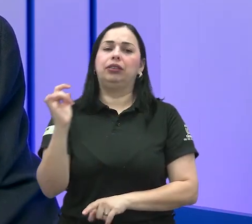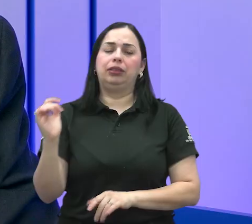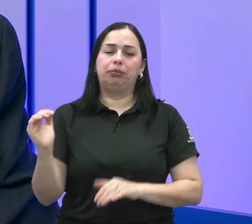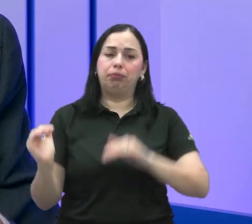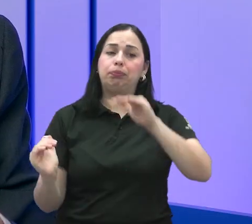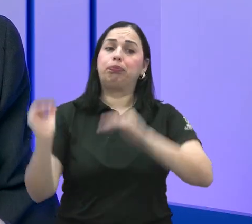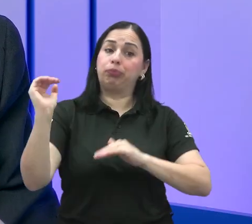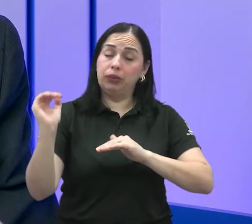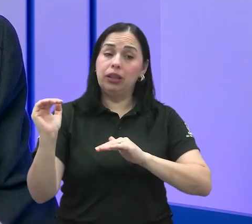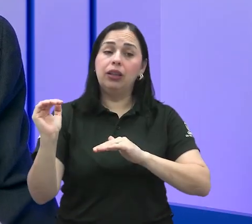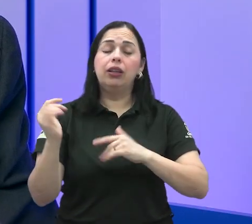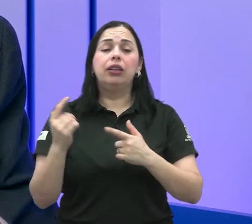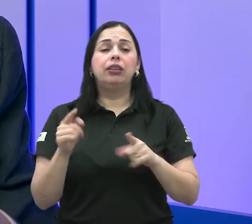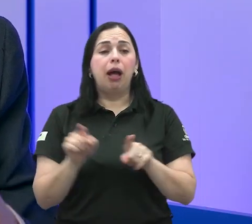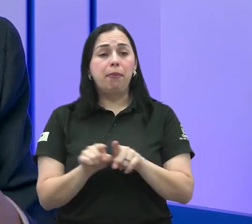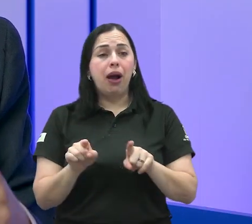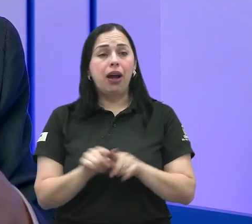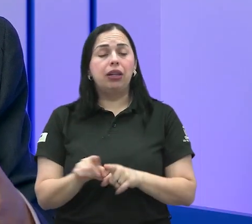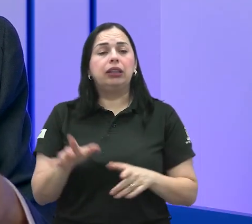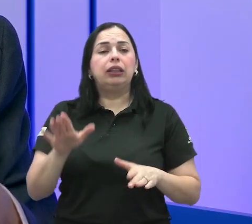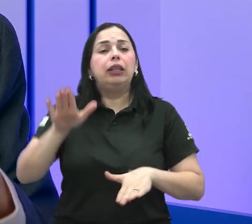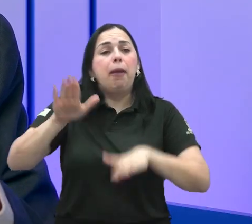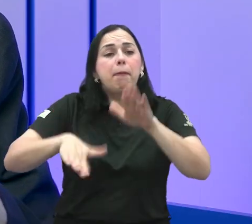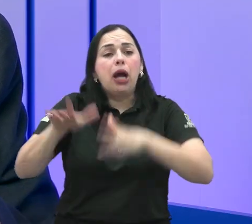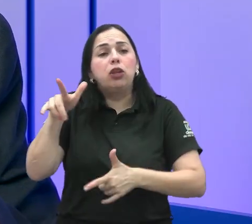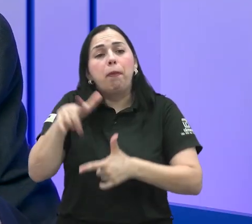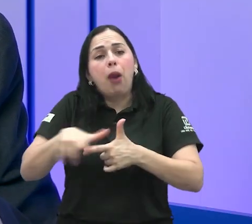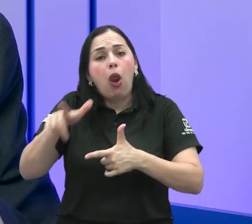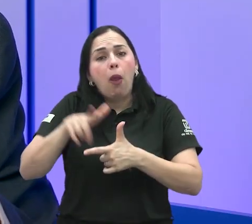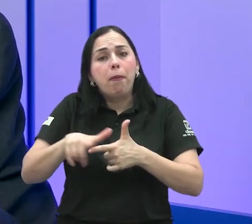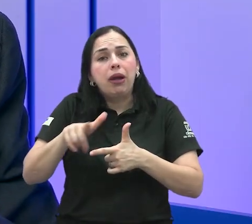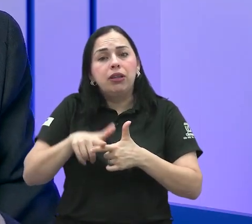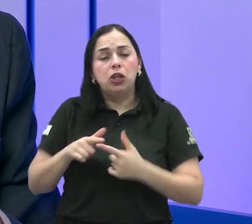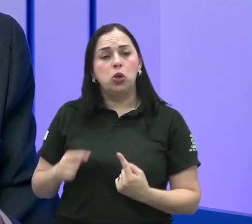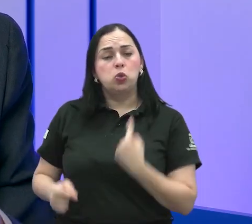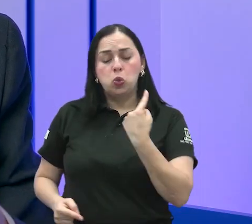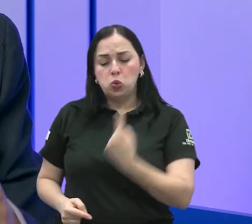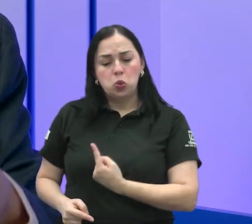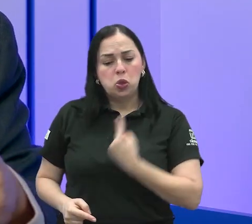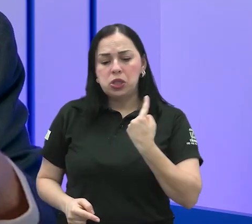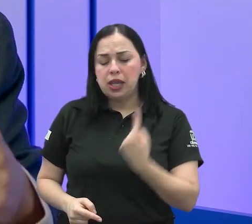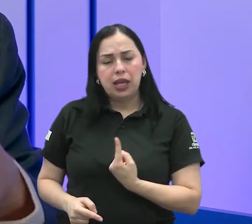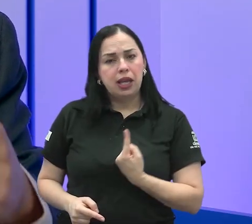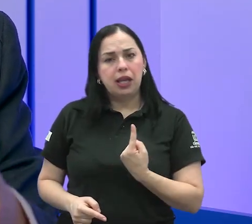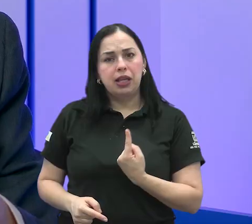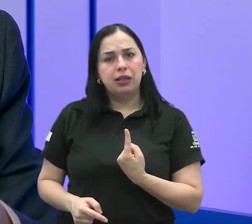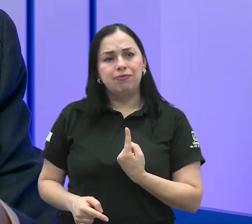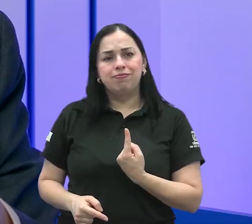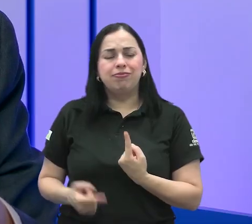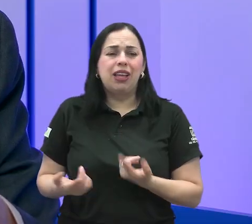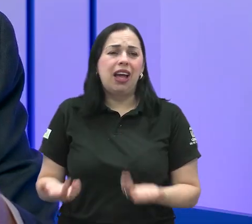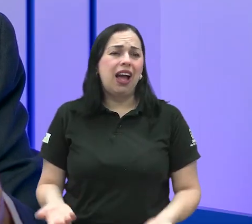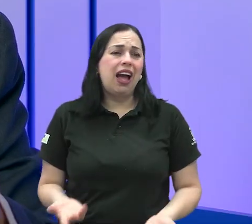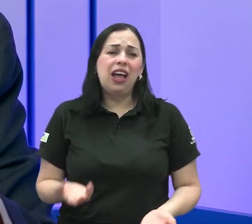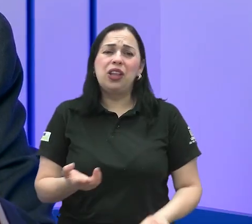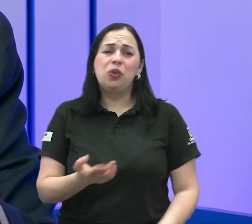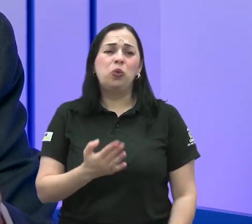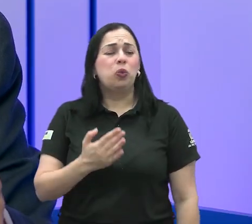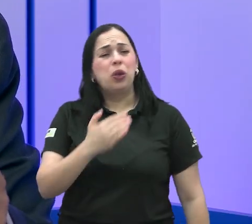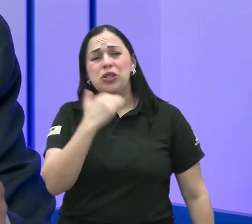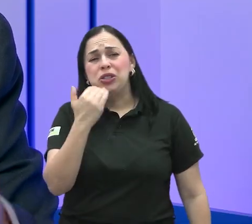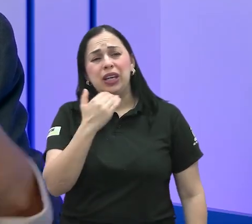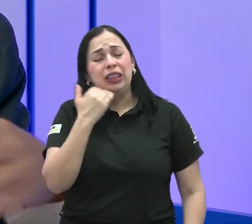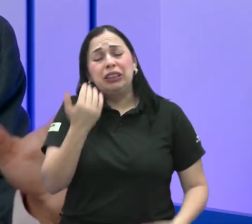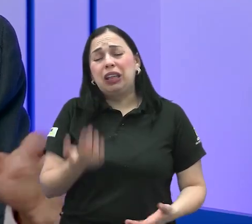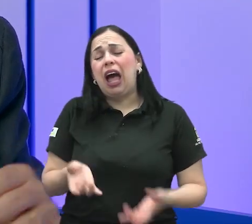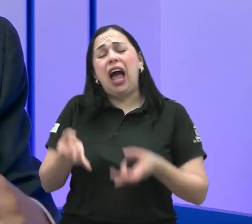paritária. Outra questão é que, dependendo do problema que se tem, ele sozinho não justifica a pessoa ir atrás. Porque às vezes é uma questão que a